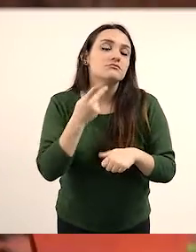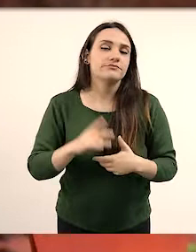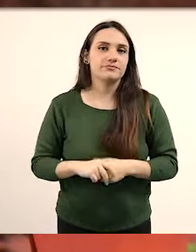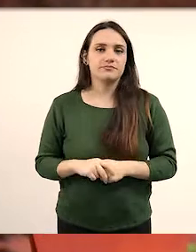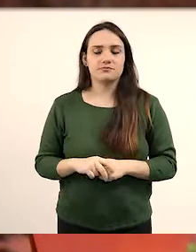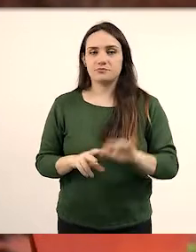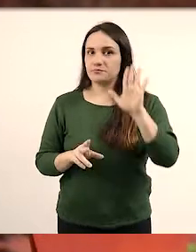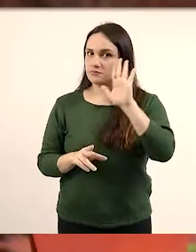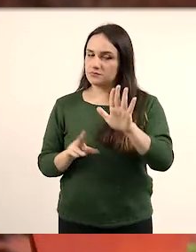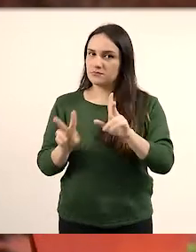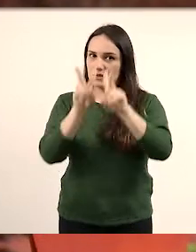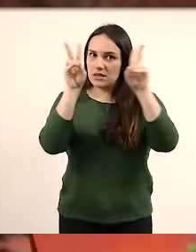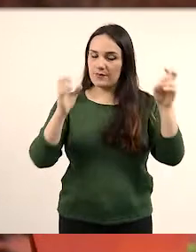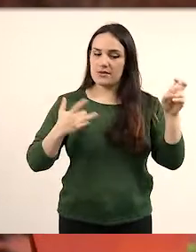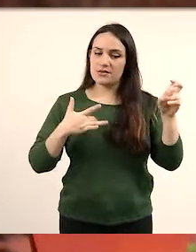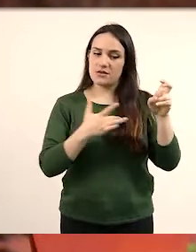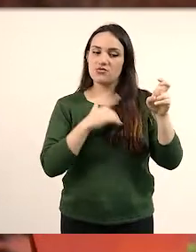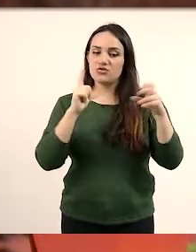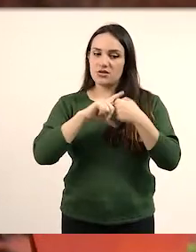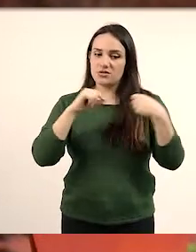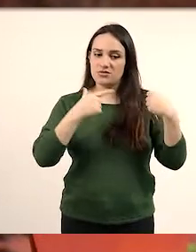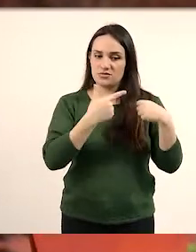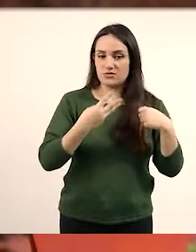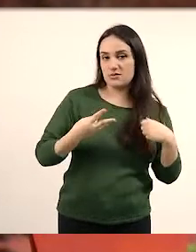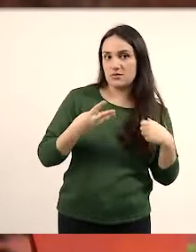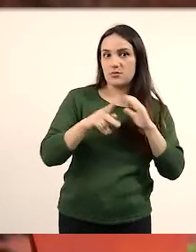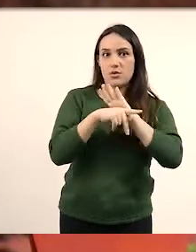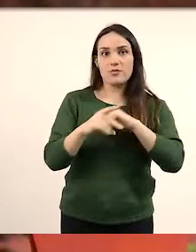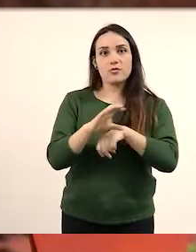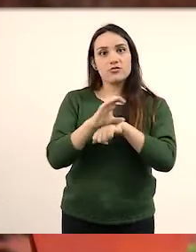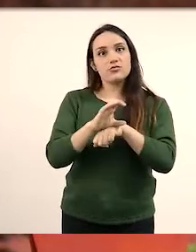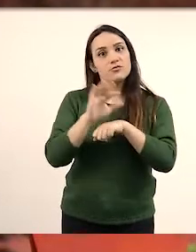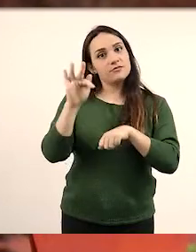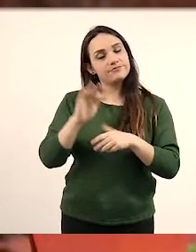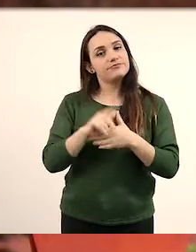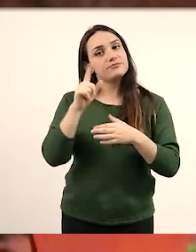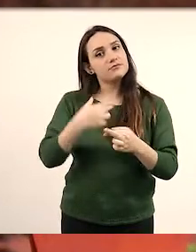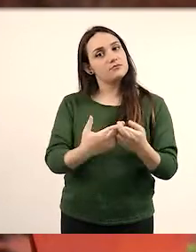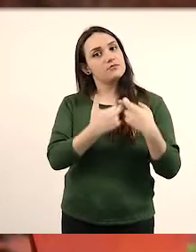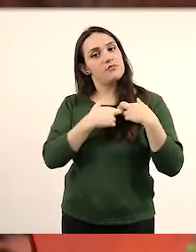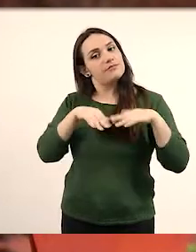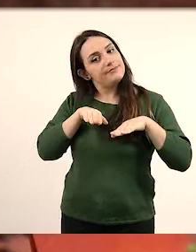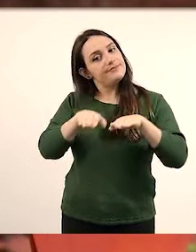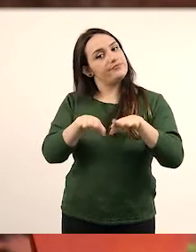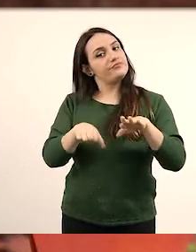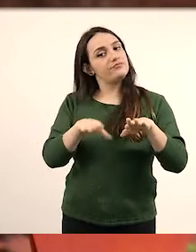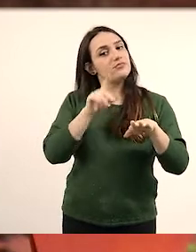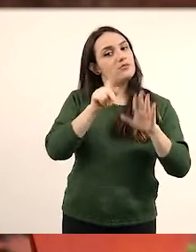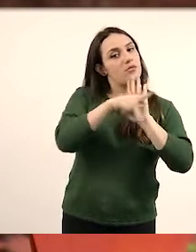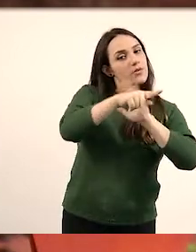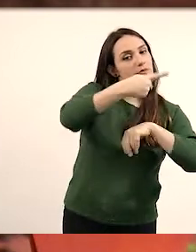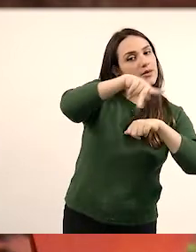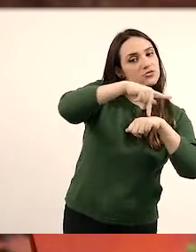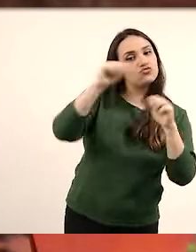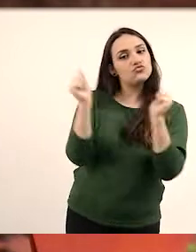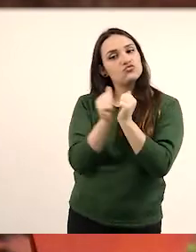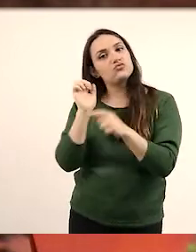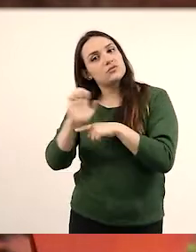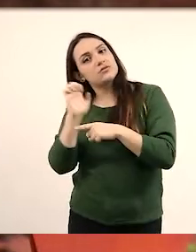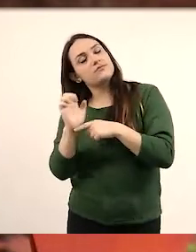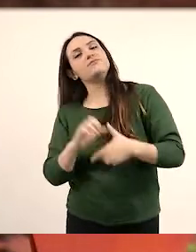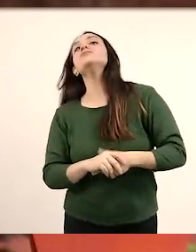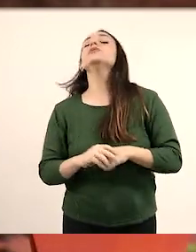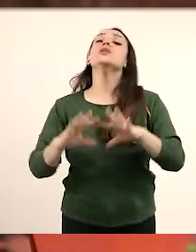A questão de saúde está prevista no artigo 23 da Constituição, é a competência concorrente. Todos os